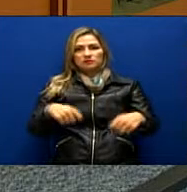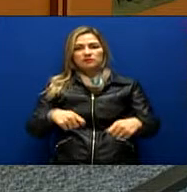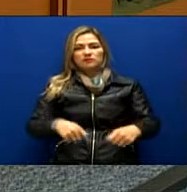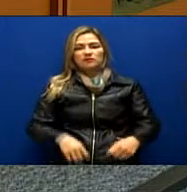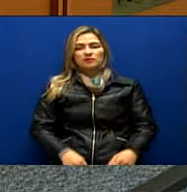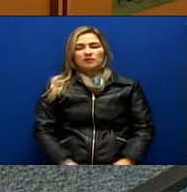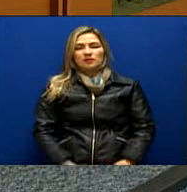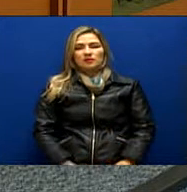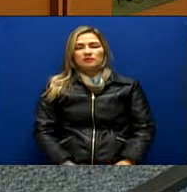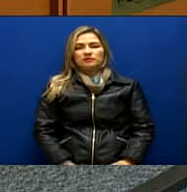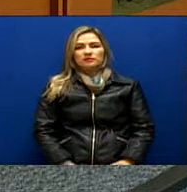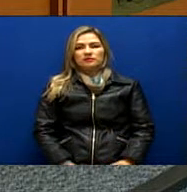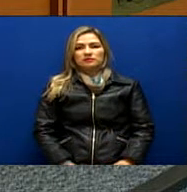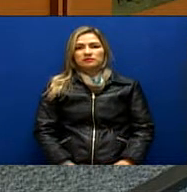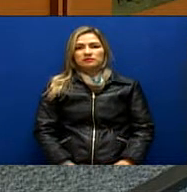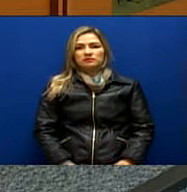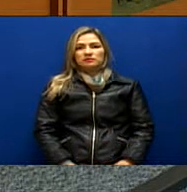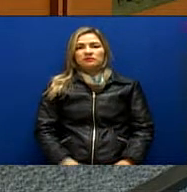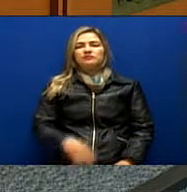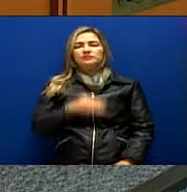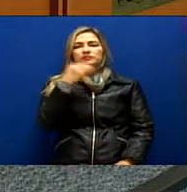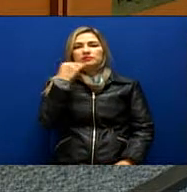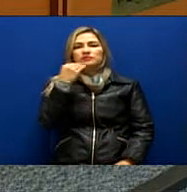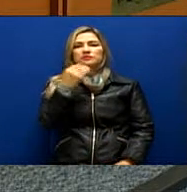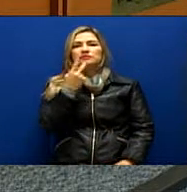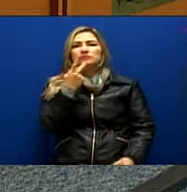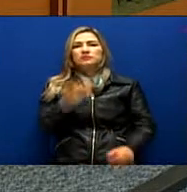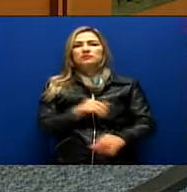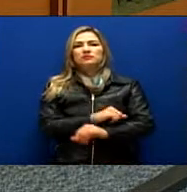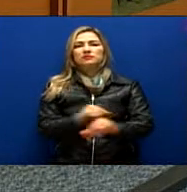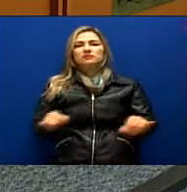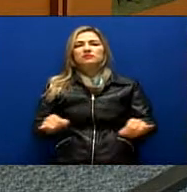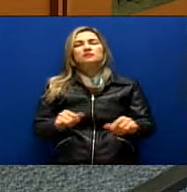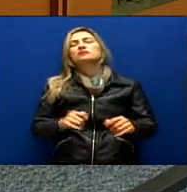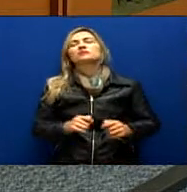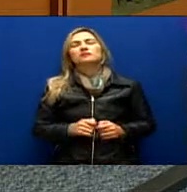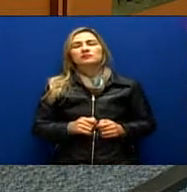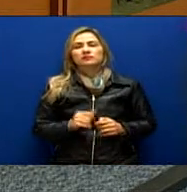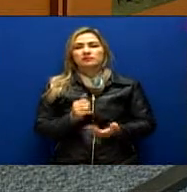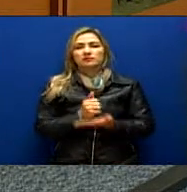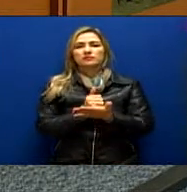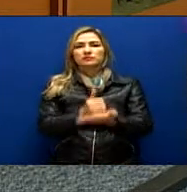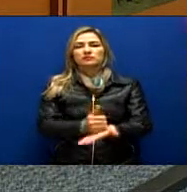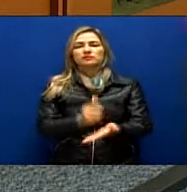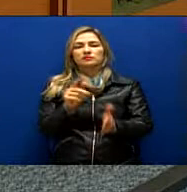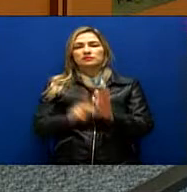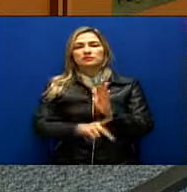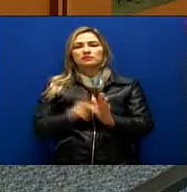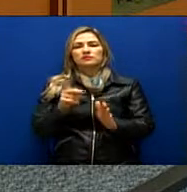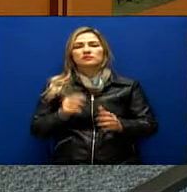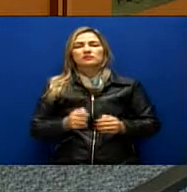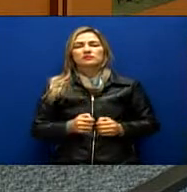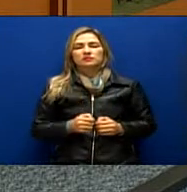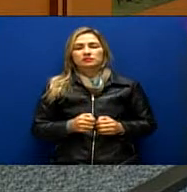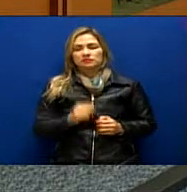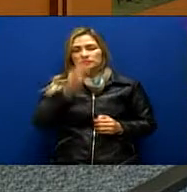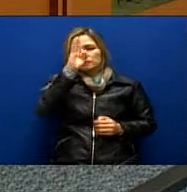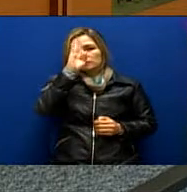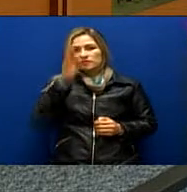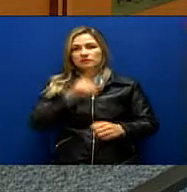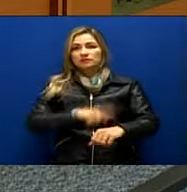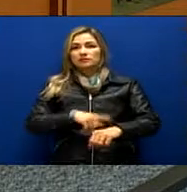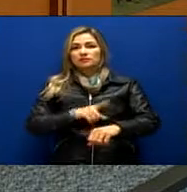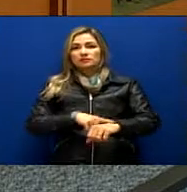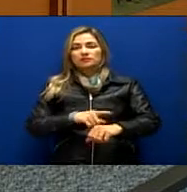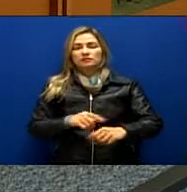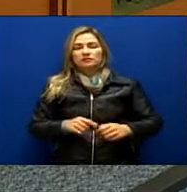Senhor presidente, eu também quero aproveitar a oportunidade de dizer que estou aí no apoio desse projeto, principalmente na questão também de horário, viu, vereador Vitão? Muitas